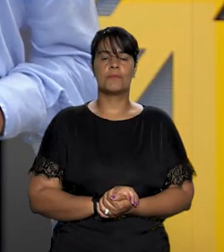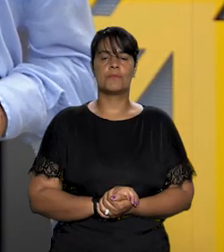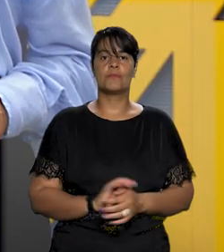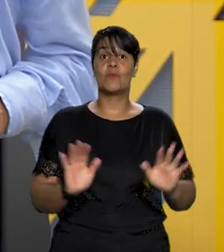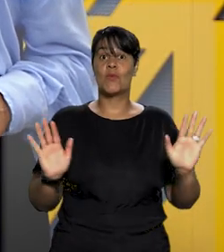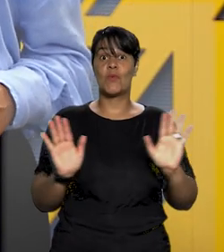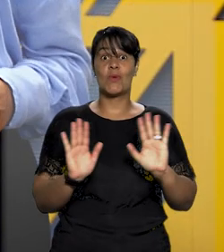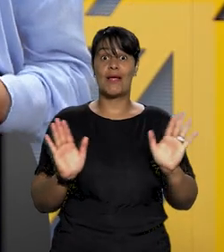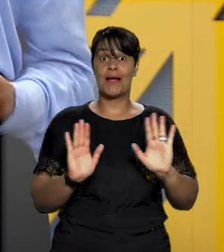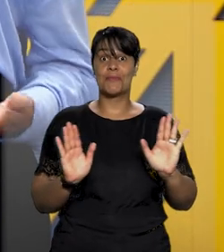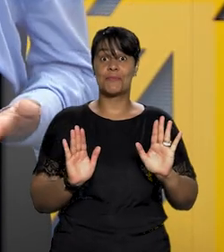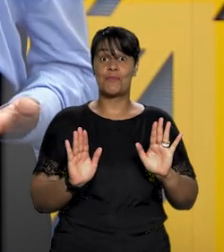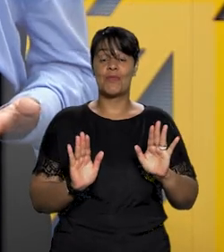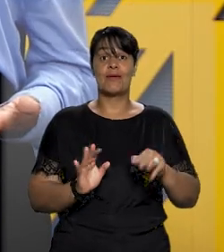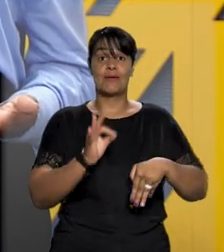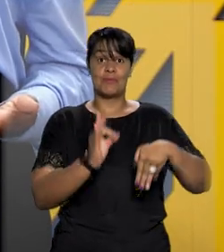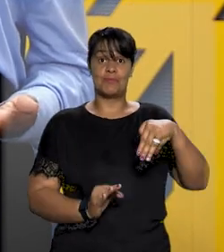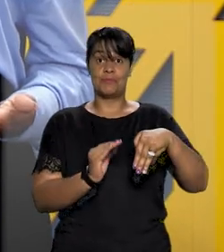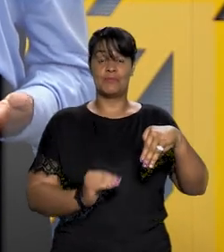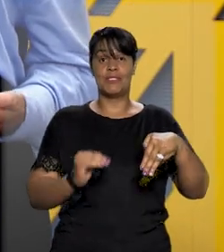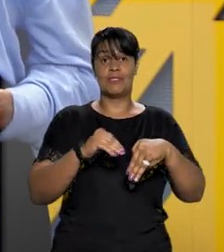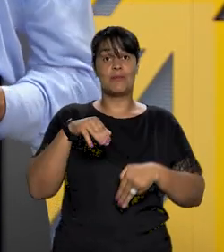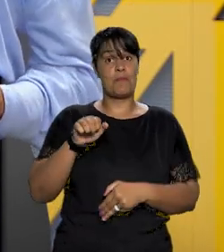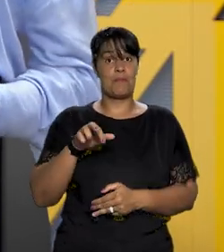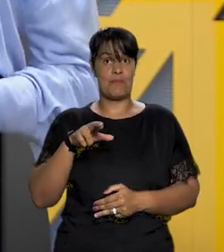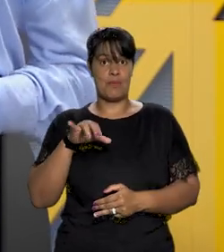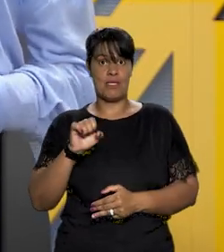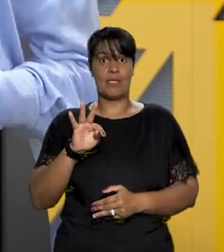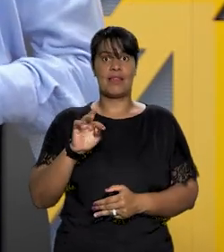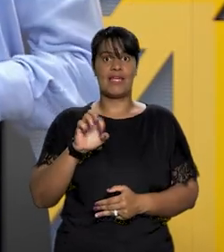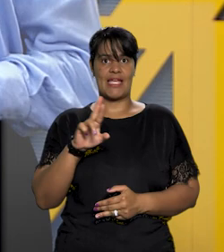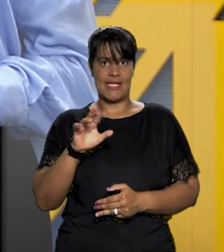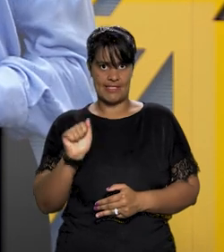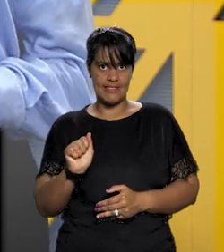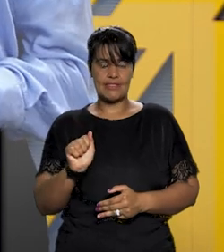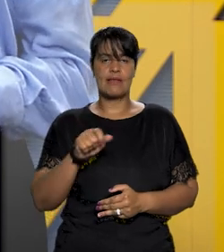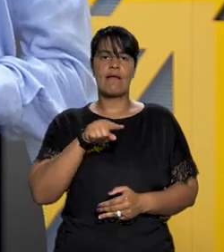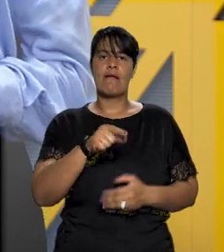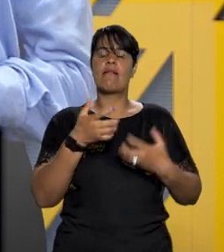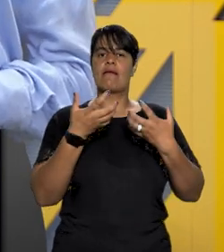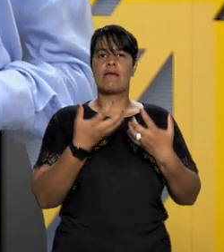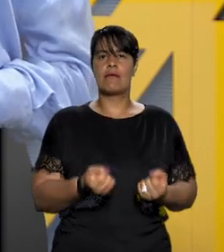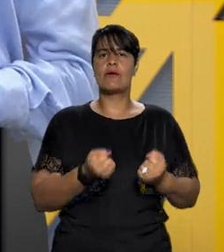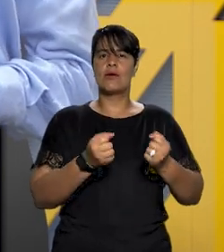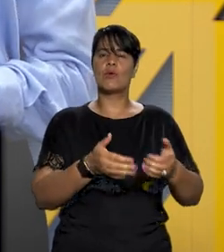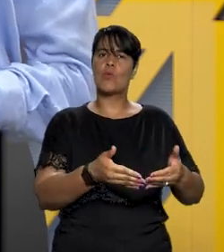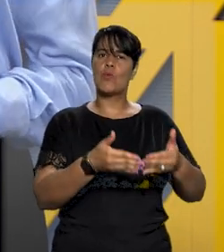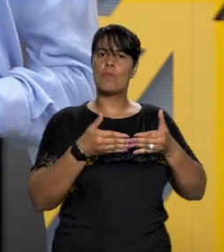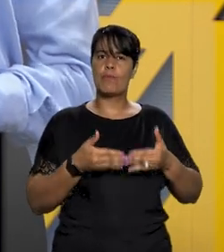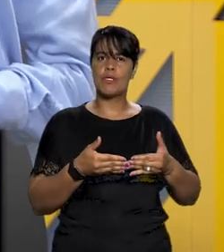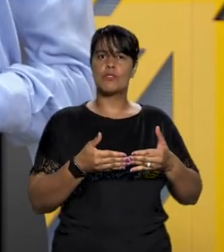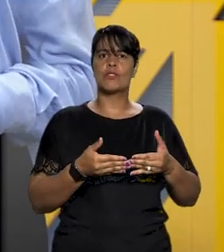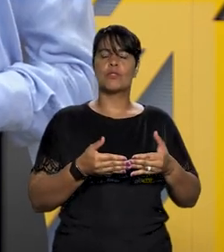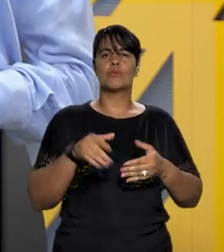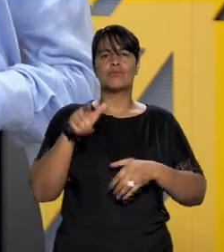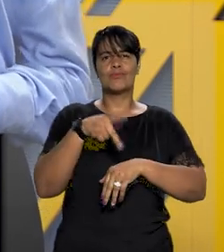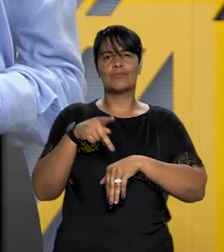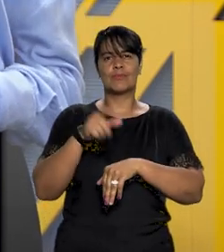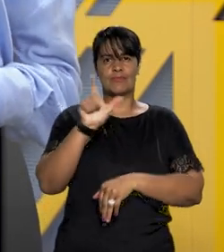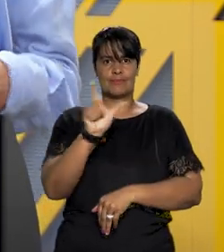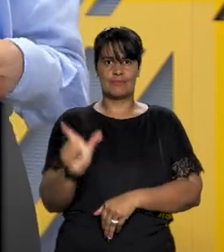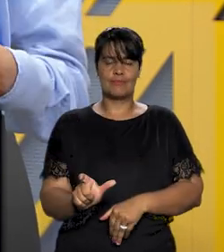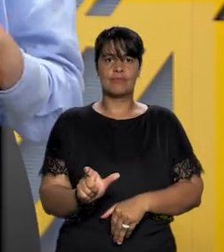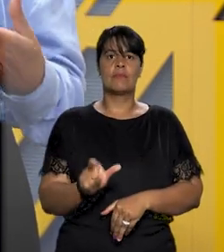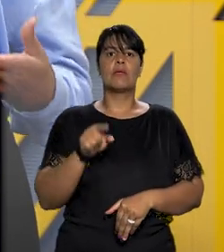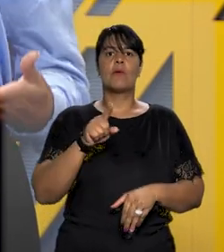Olá, a presidente da Corte-Ministra Maria Tereza de Assis Moura admitiu o processamento de pedido da